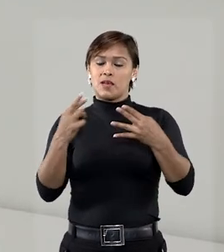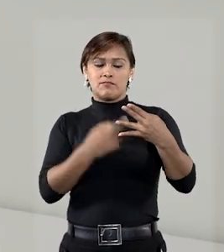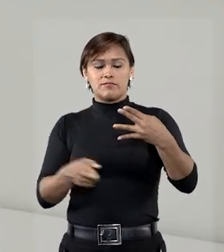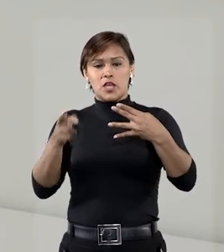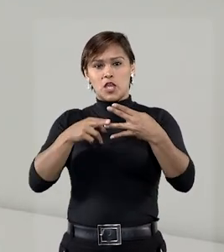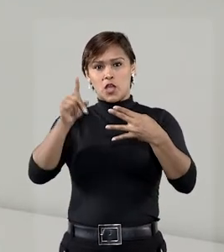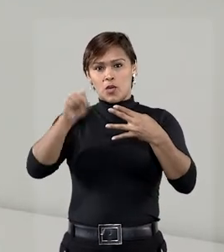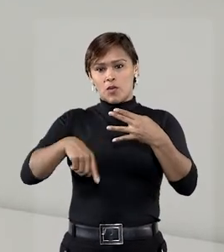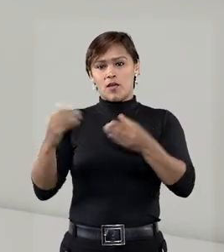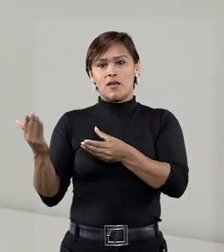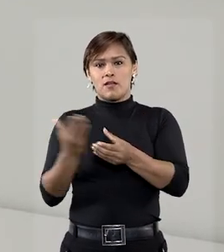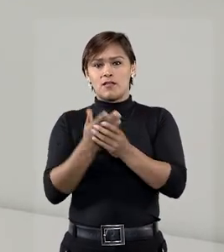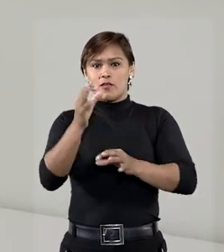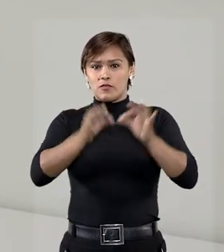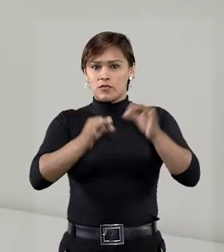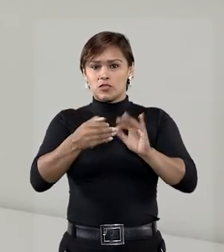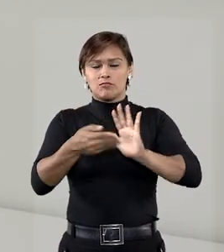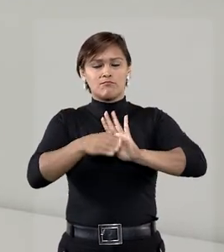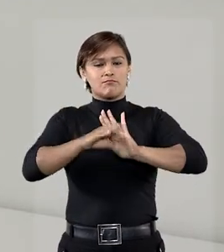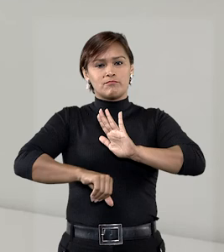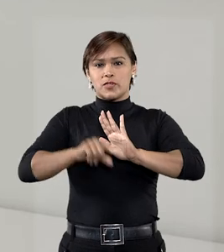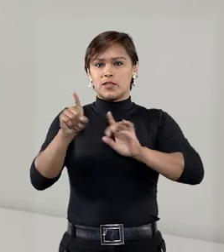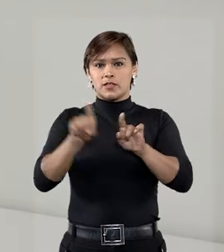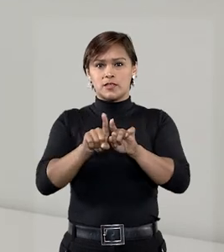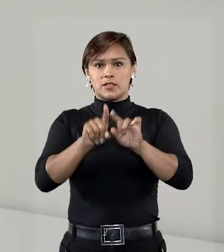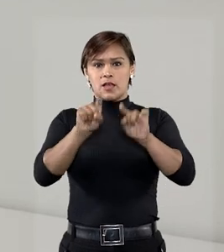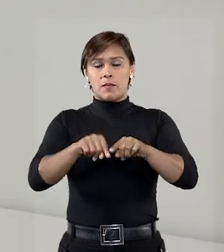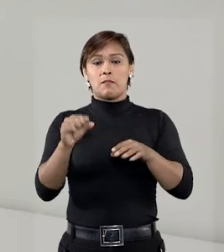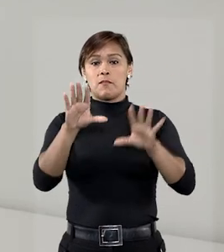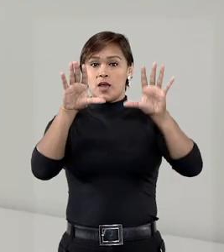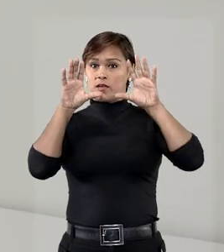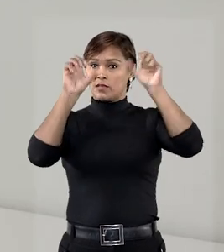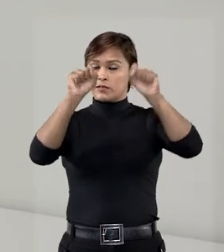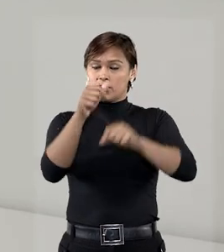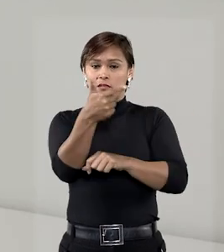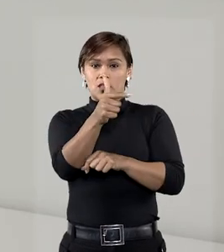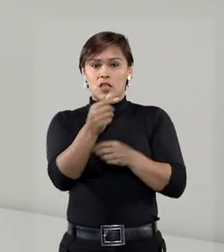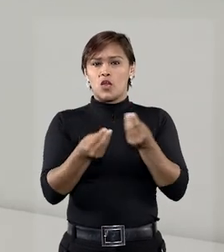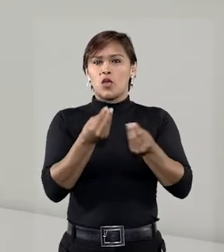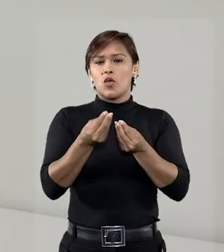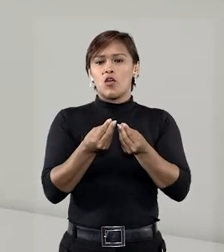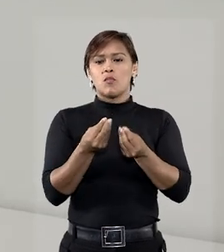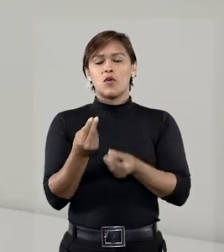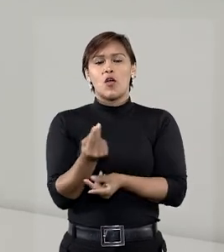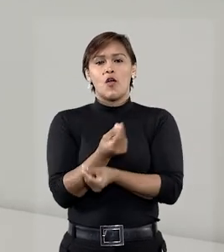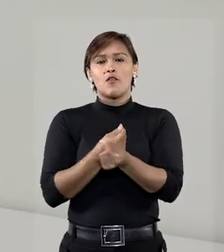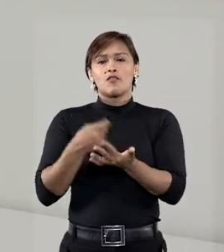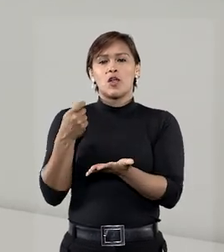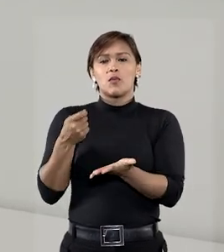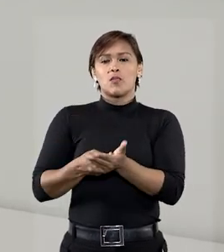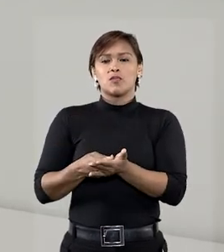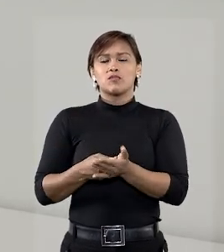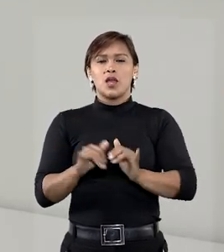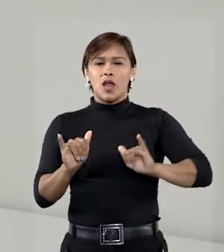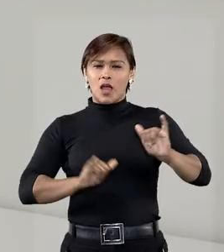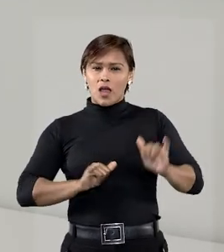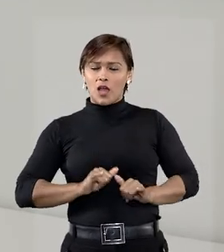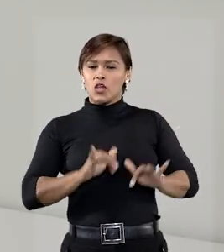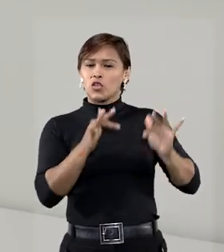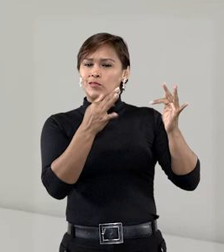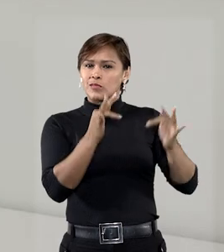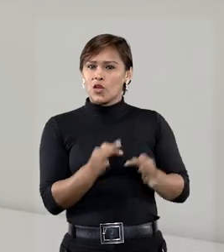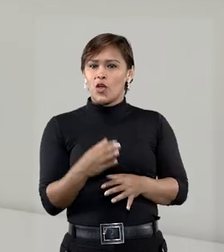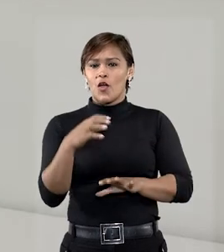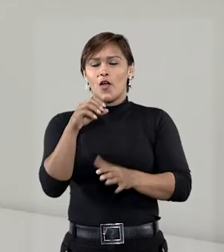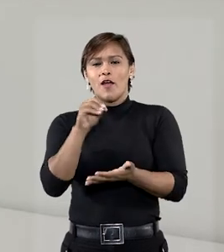em segundo grau, a ação foi julgada improcedente. Para o tribunal, não haveria como quantificar a dor decorrente da falta